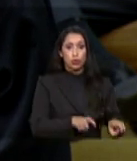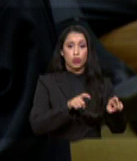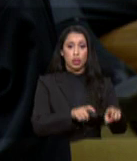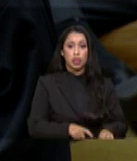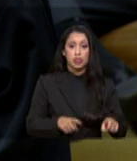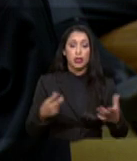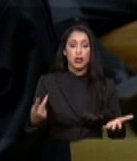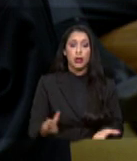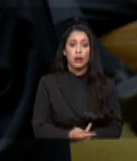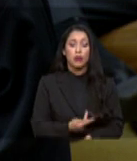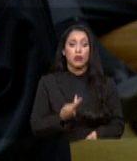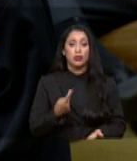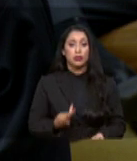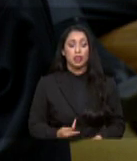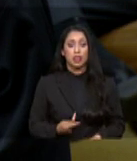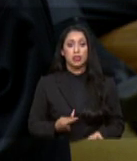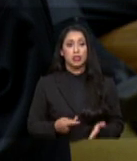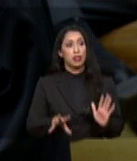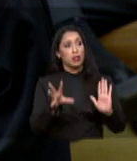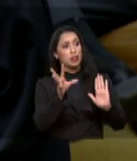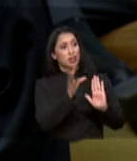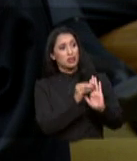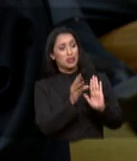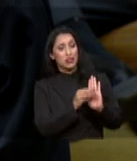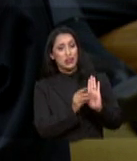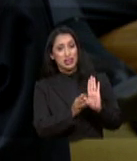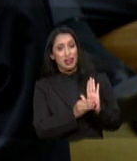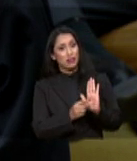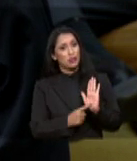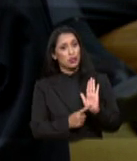na fidedignidade dos dados divulgados.